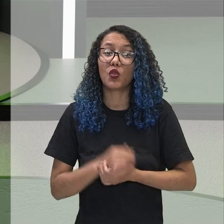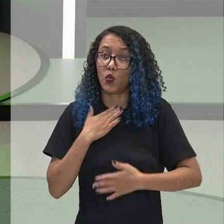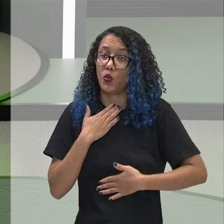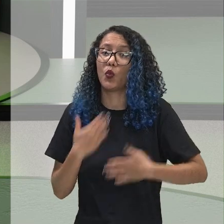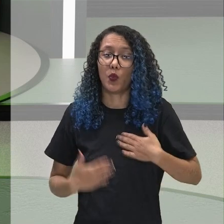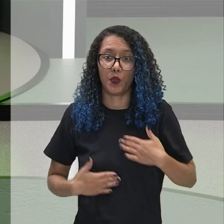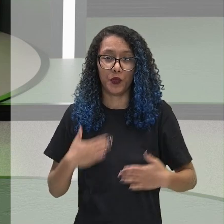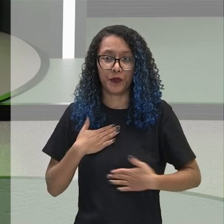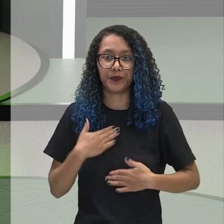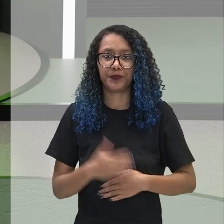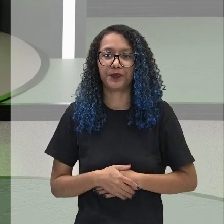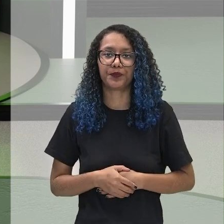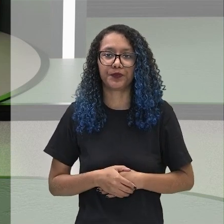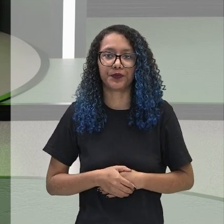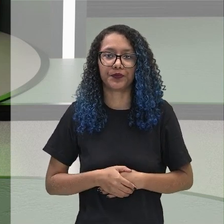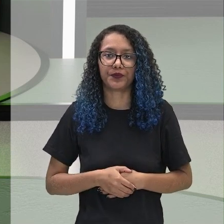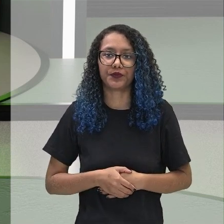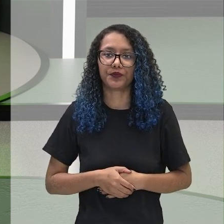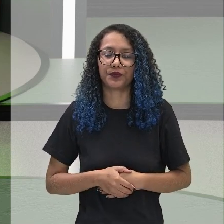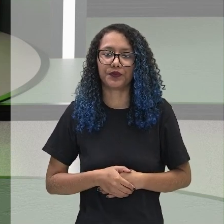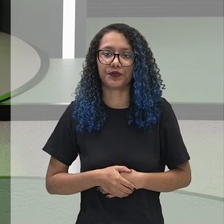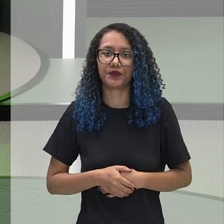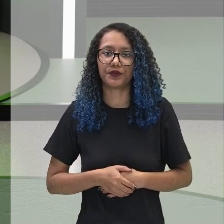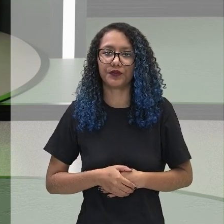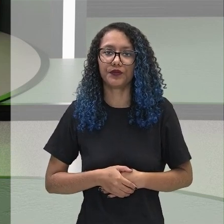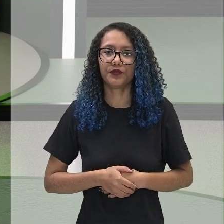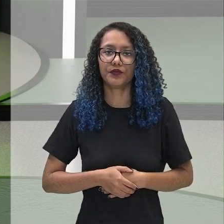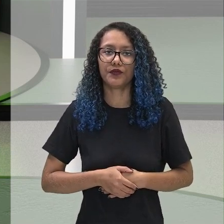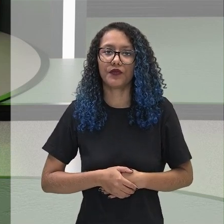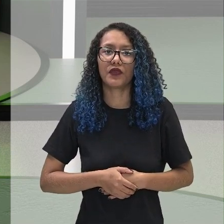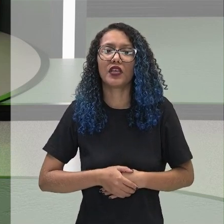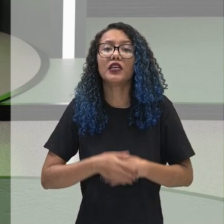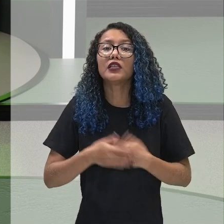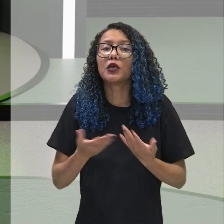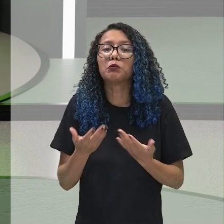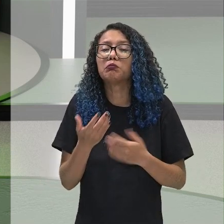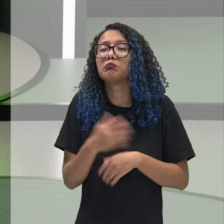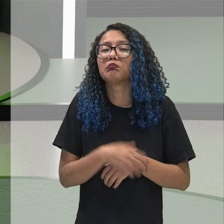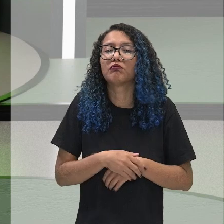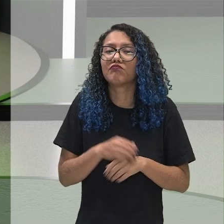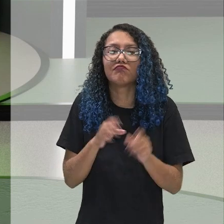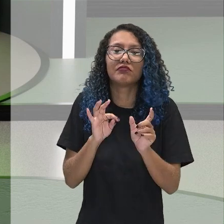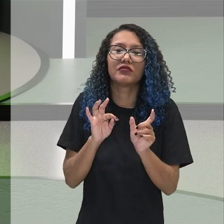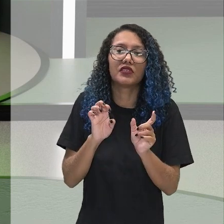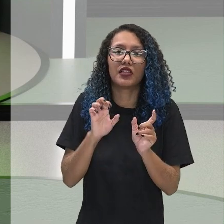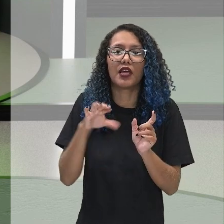corporal. Então, o que é termologia, professora?